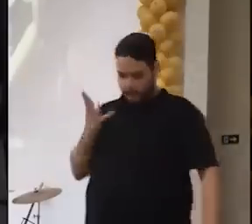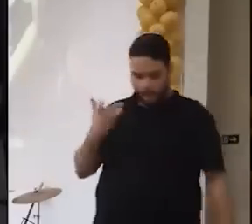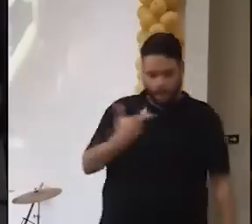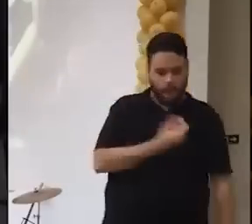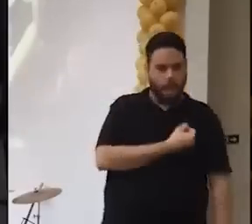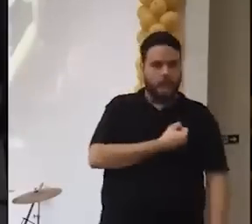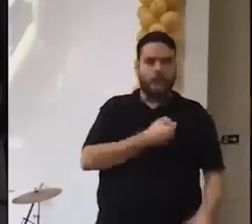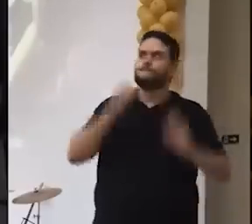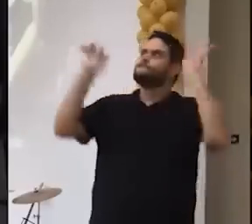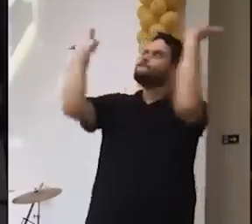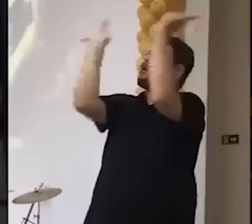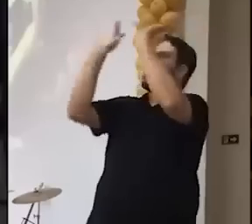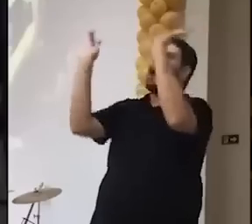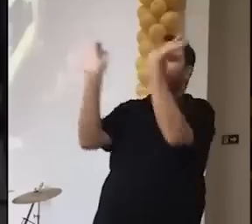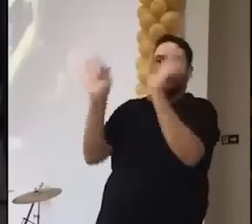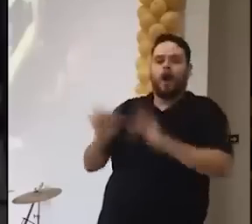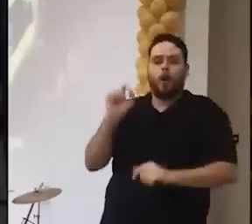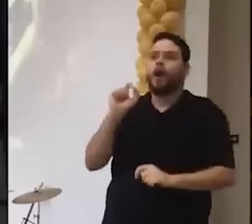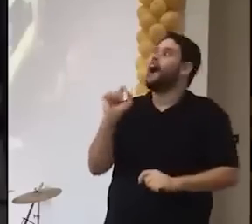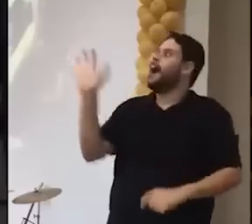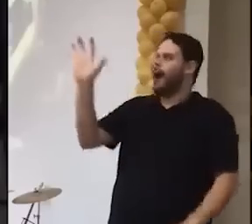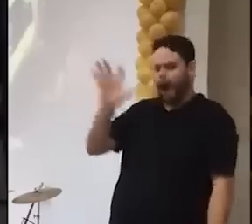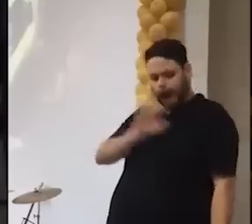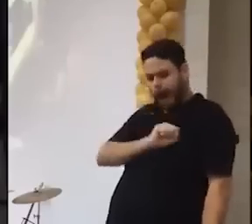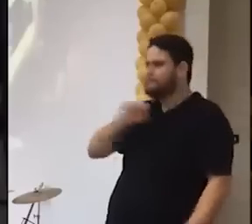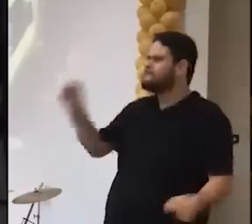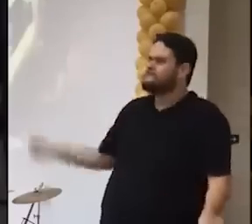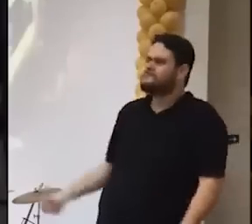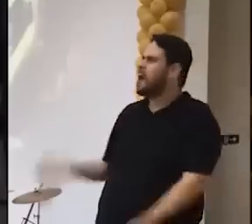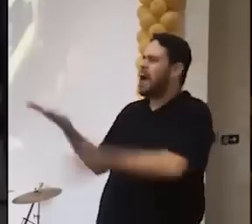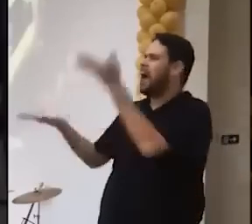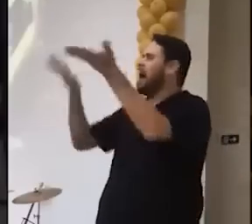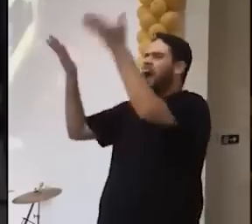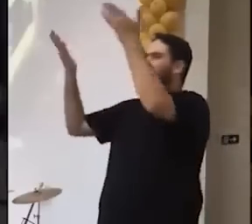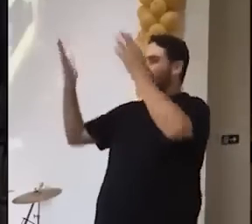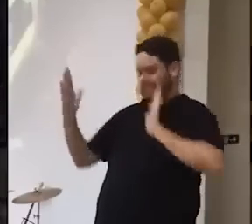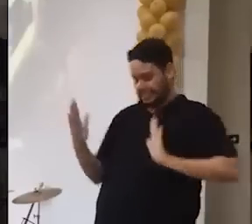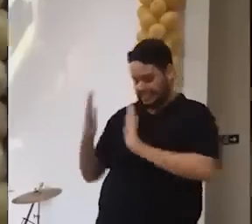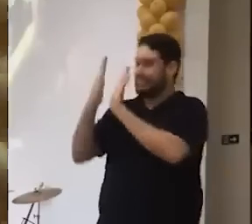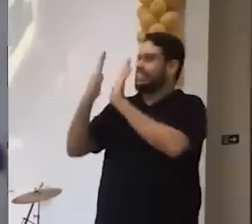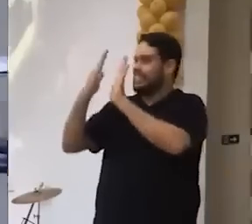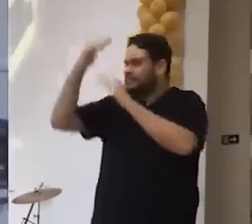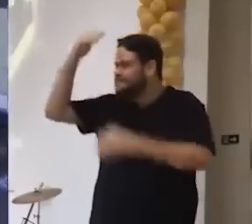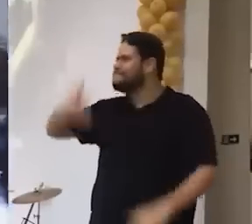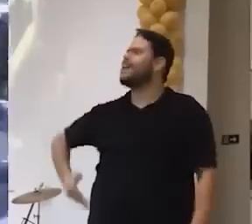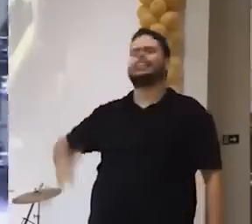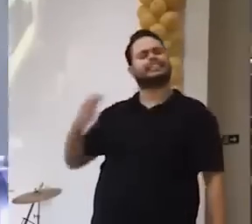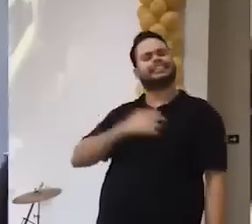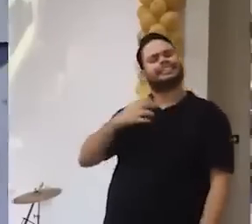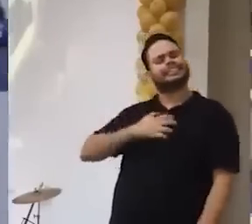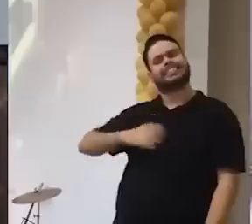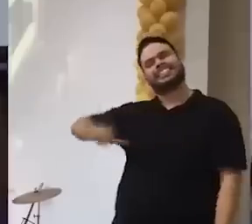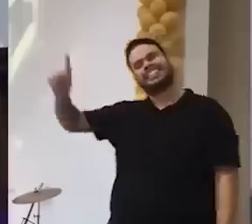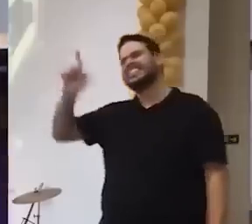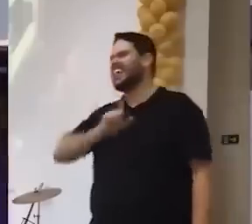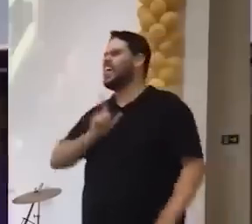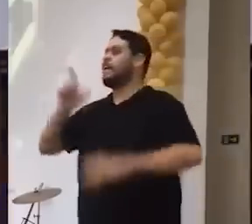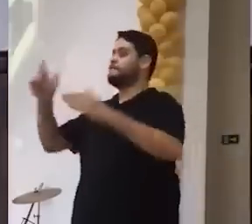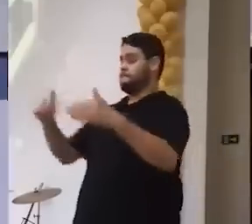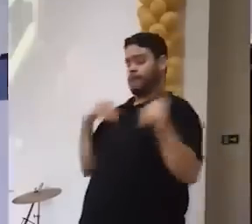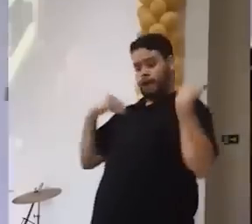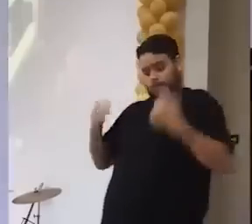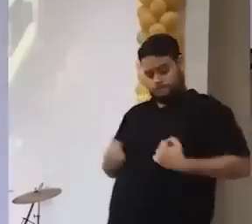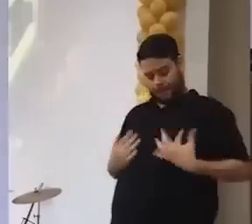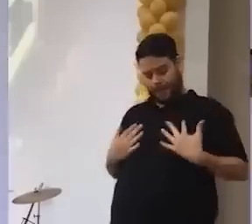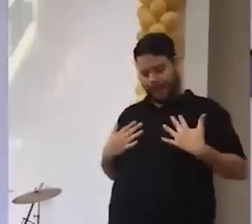felicidades, de amá-lo, de fruí-lo, de glorificá-lo, de estar na presença dele, porque é na presença dele que tem plenitude, alegria e